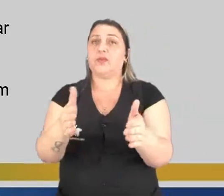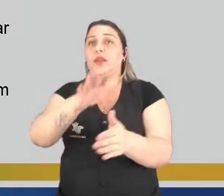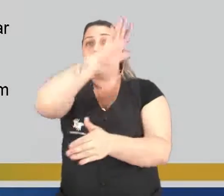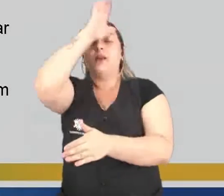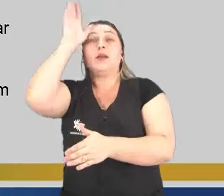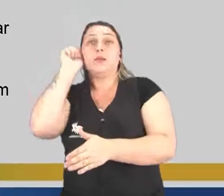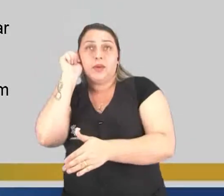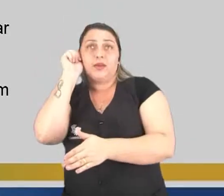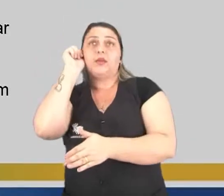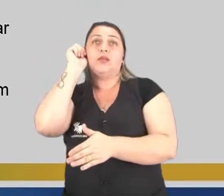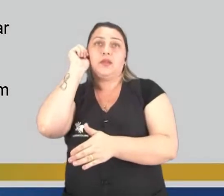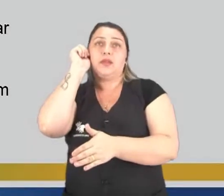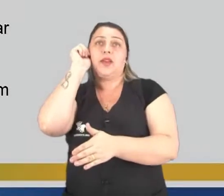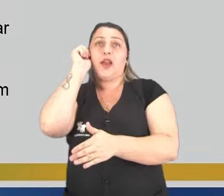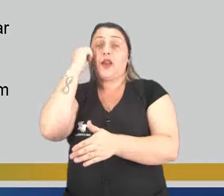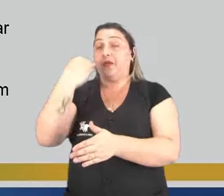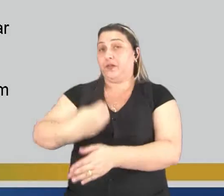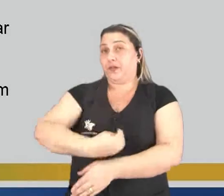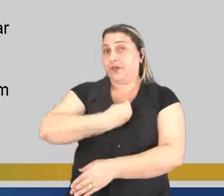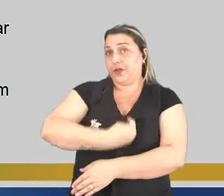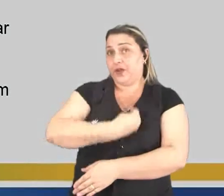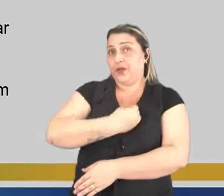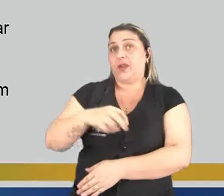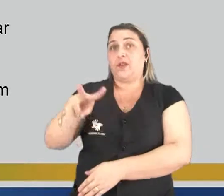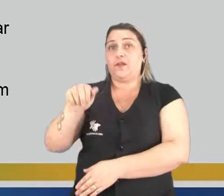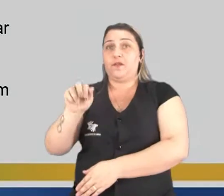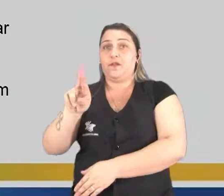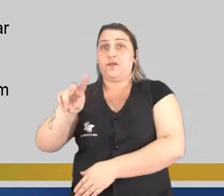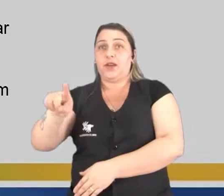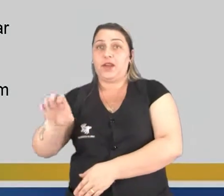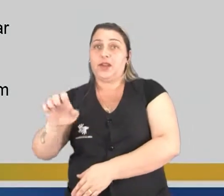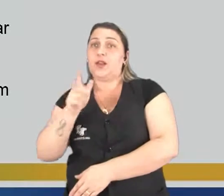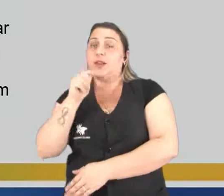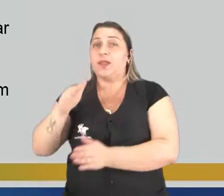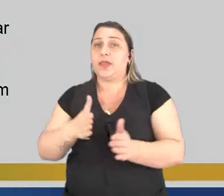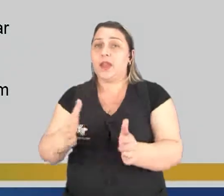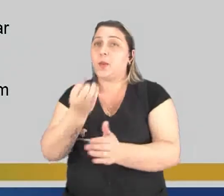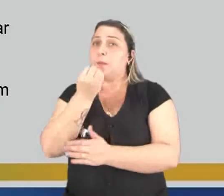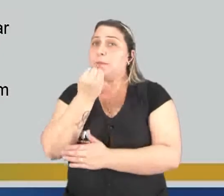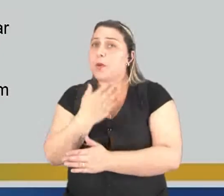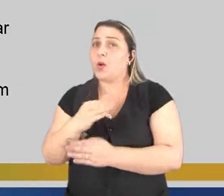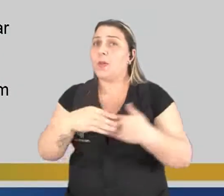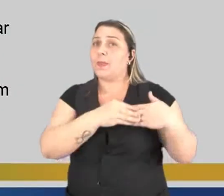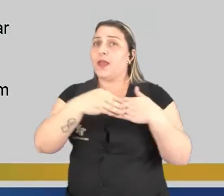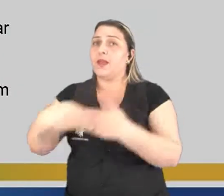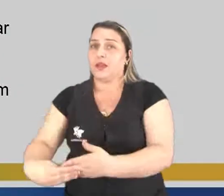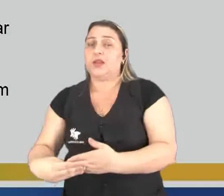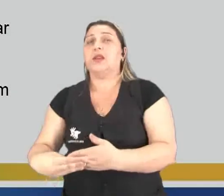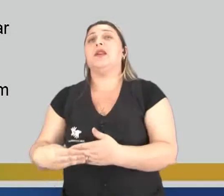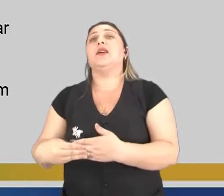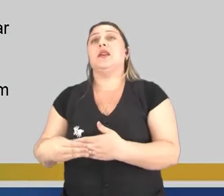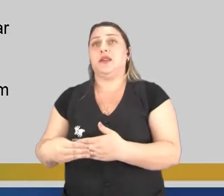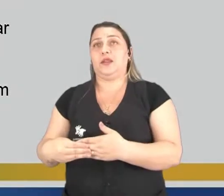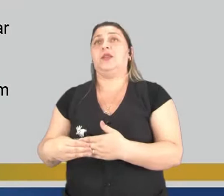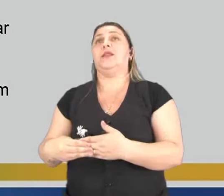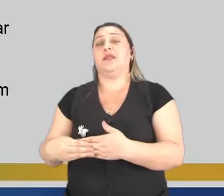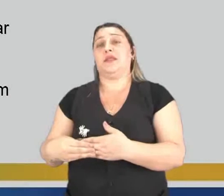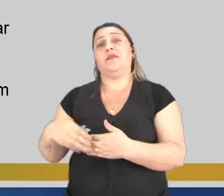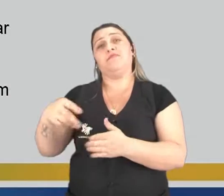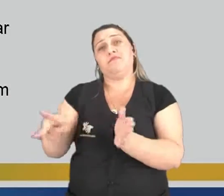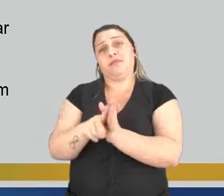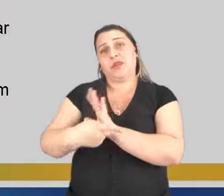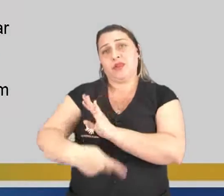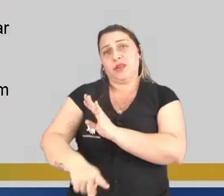Amazônia, eles vivem desse terreno fértil, né, da fertilidade trazida por esse excesso de rios que temos